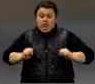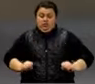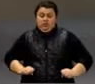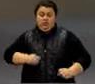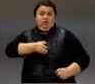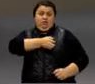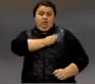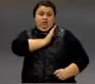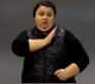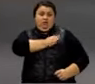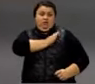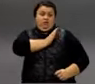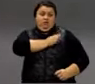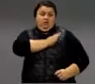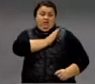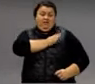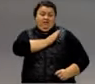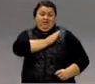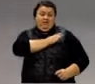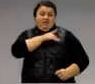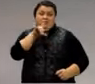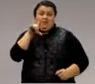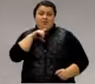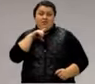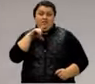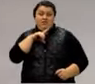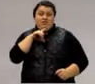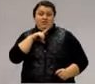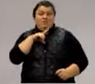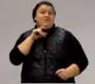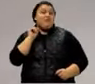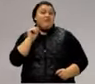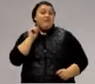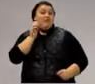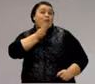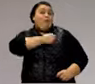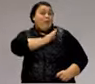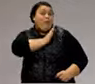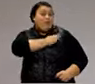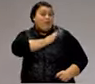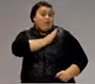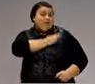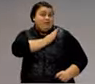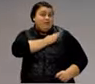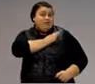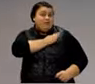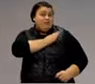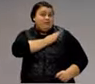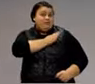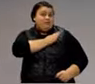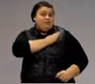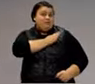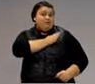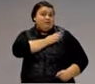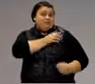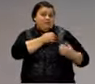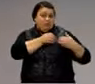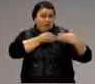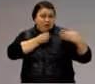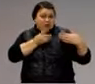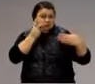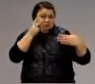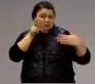cardiovascular, nós temos o coração. Deixa eu abrir aqui para mostrar para